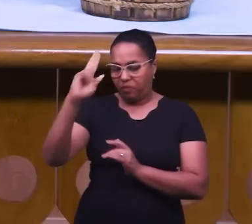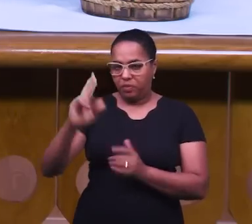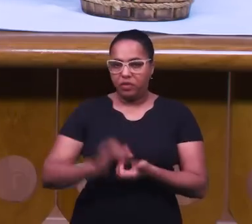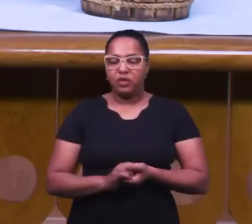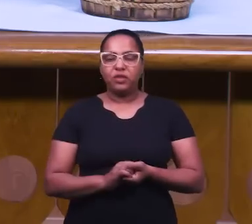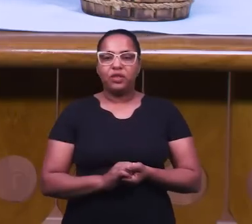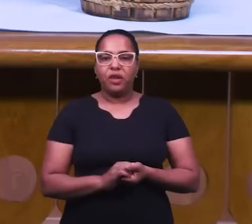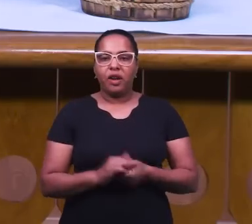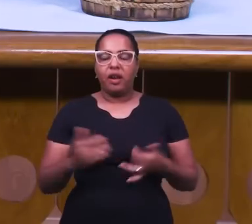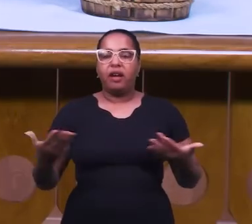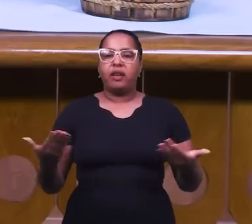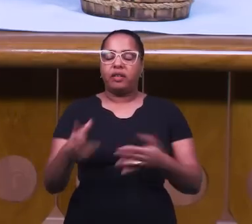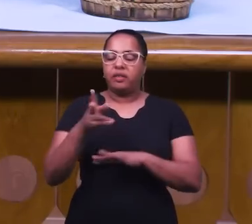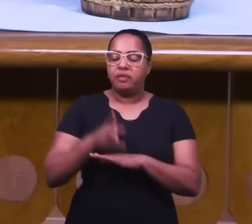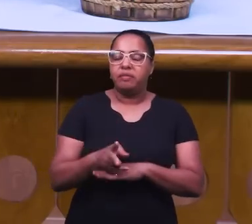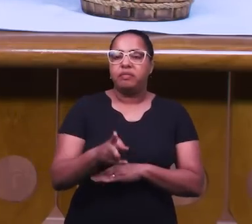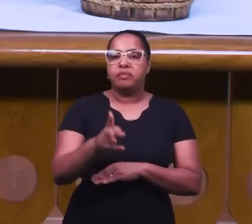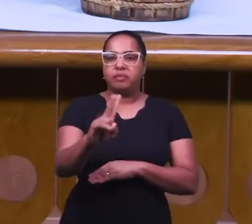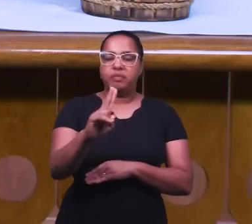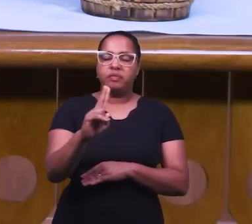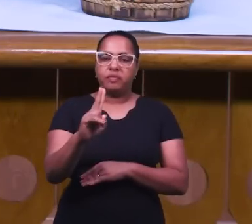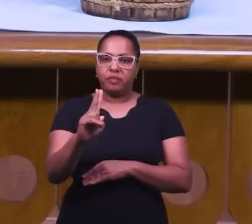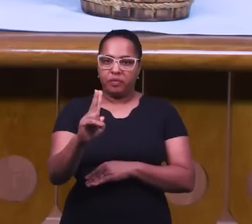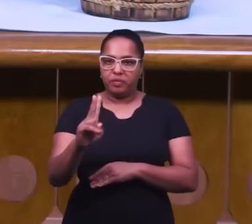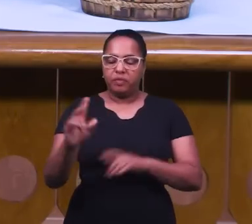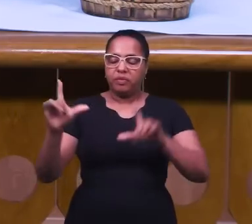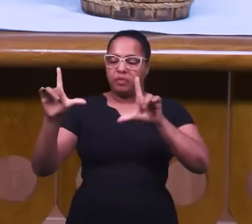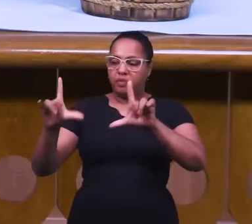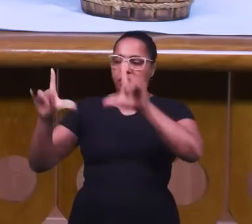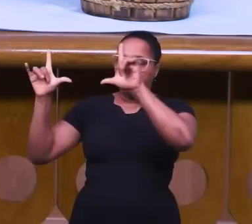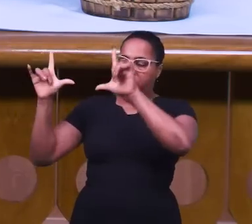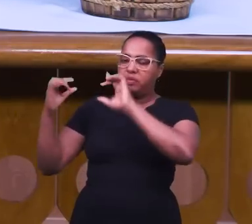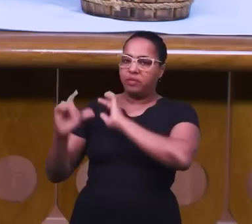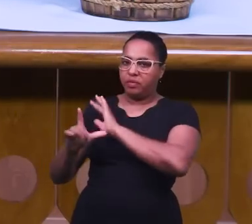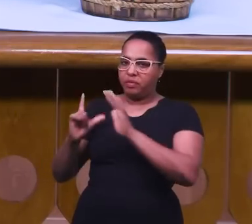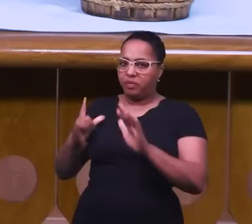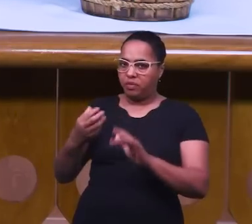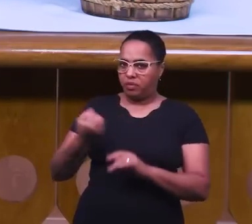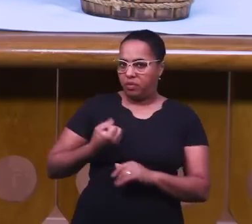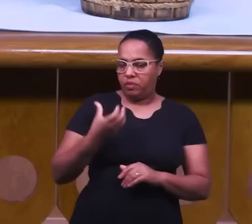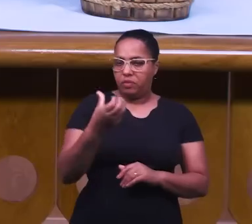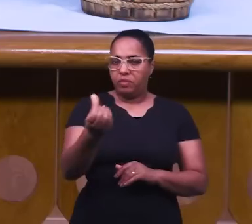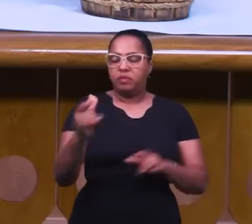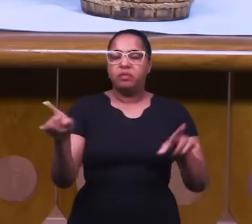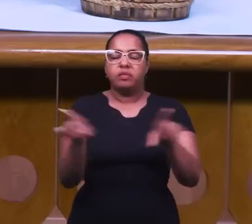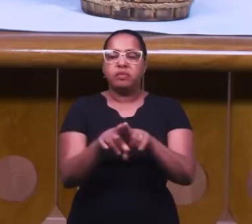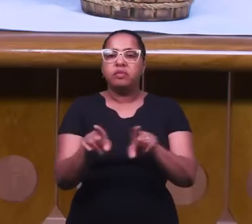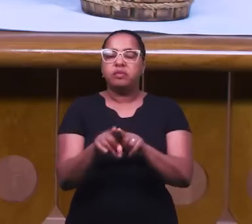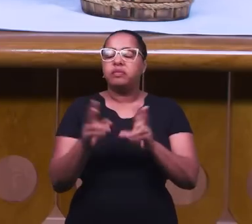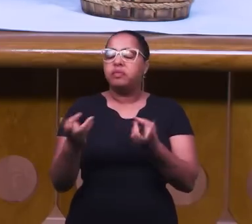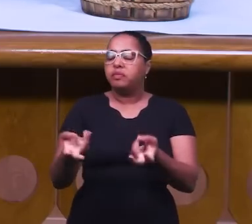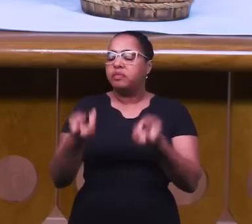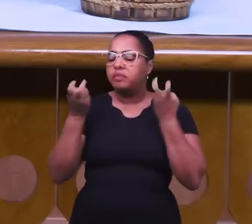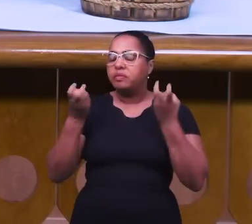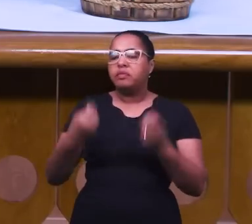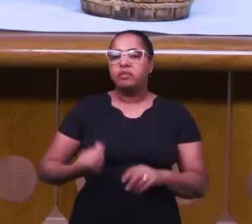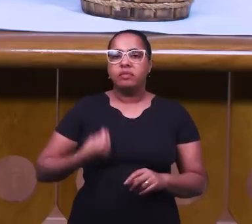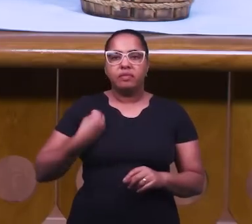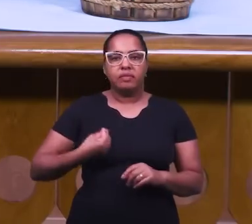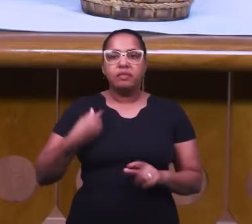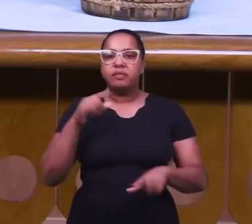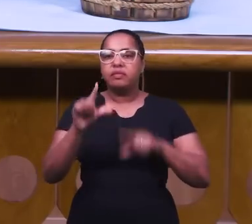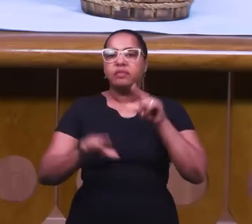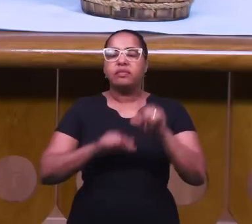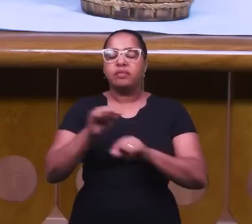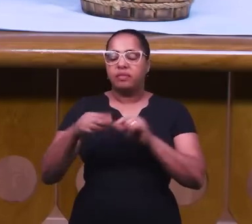isso. Agora, continuando no nosso quadro anterior, no nosso quadro número 6, nós vamos ver agora que essa vida, ela